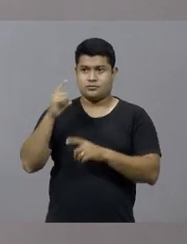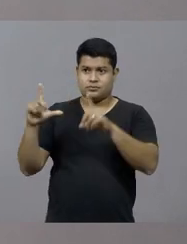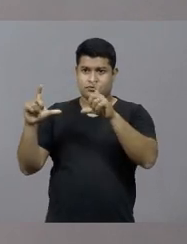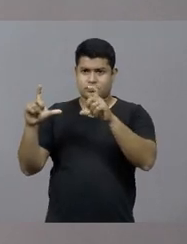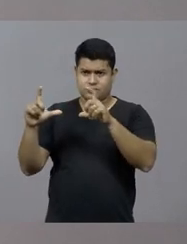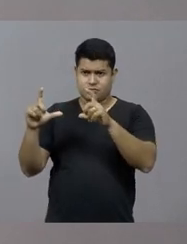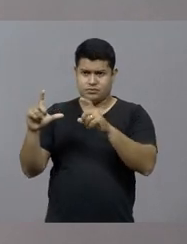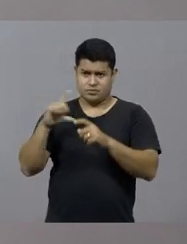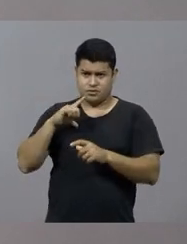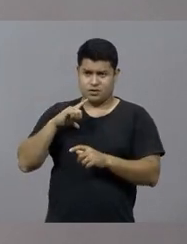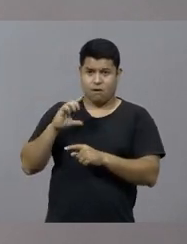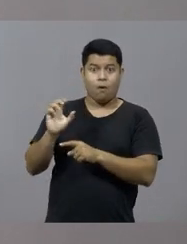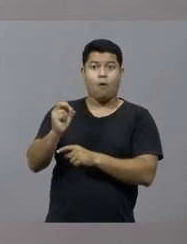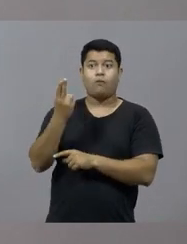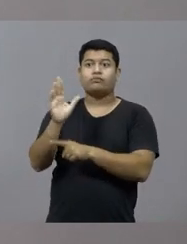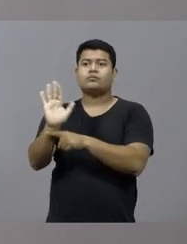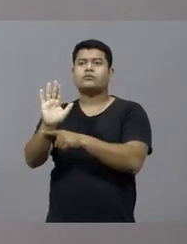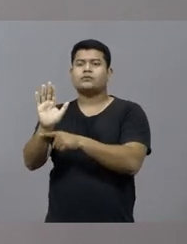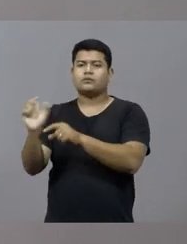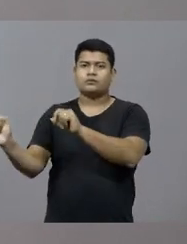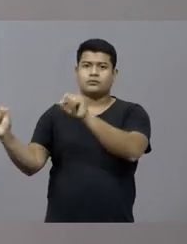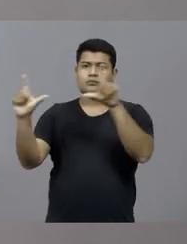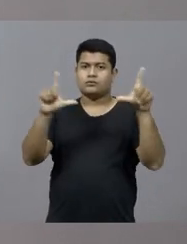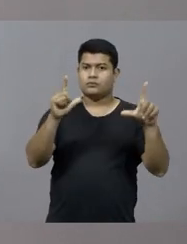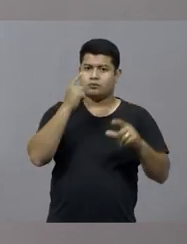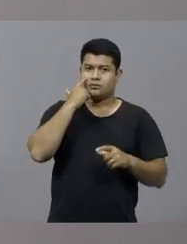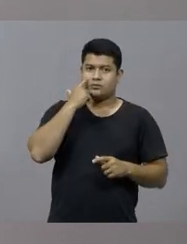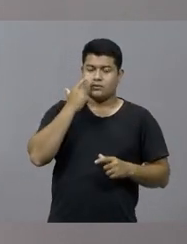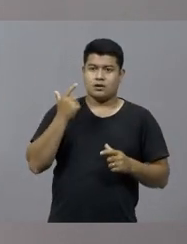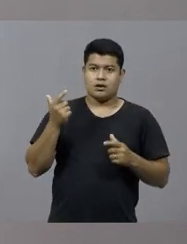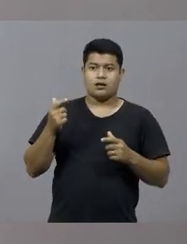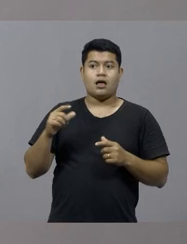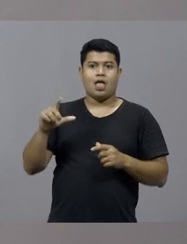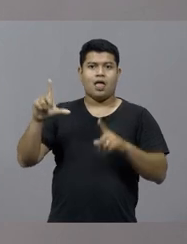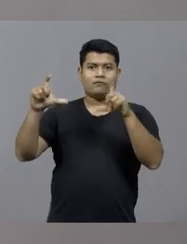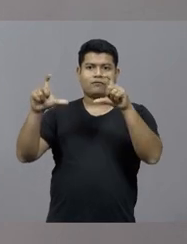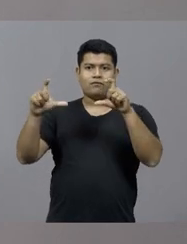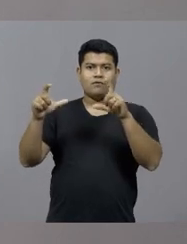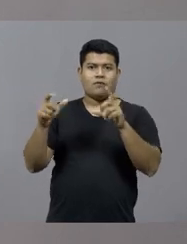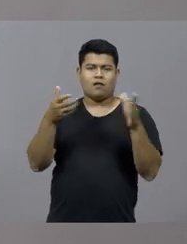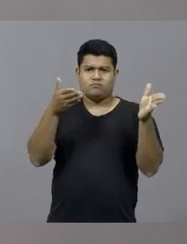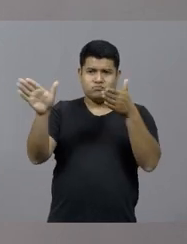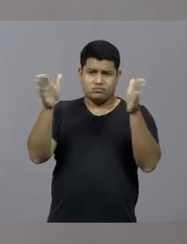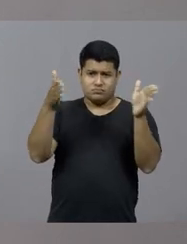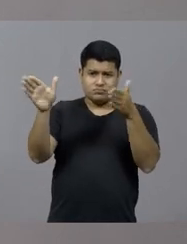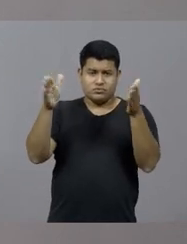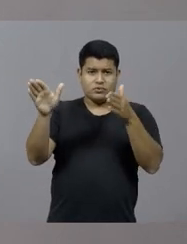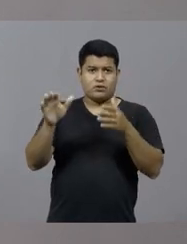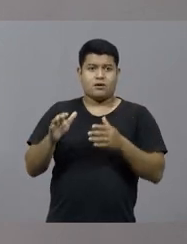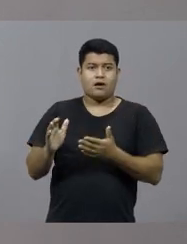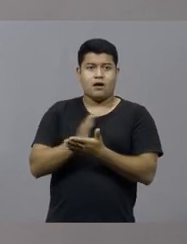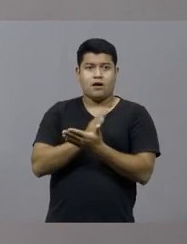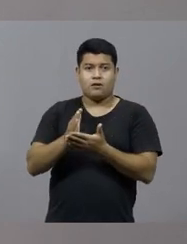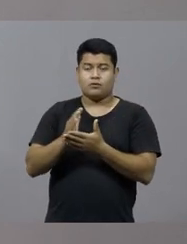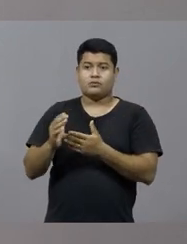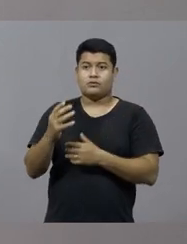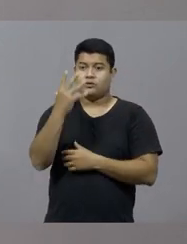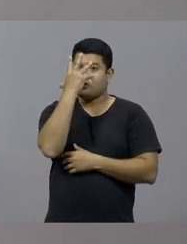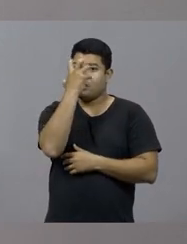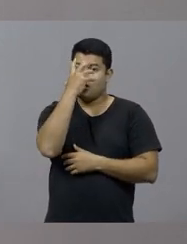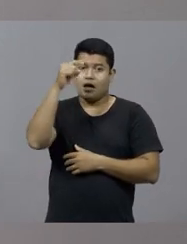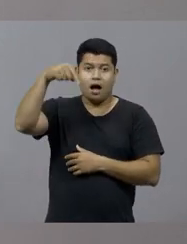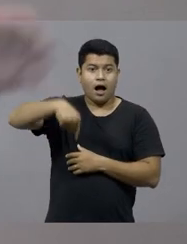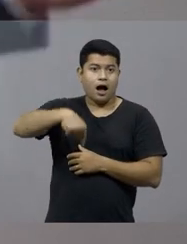favor? Eu vou mostrar uns vídeos, uma sequência de imagens, na verdade, gravada aqui no nosso